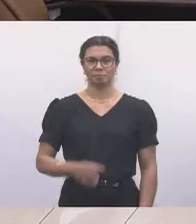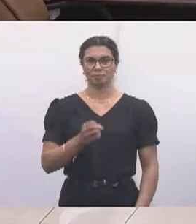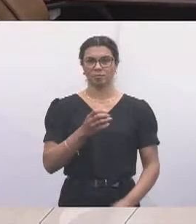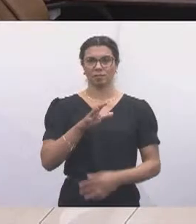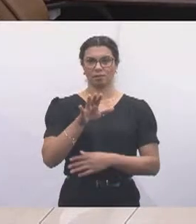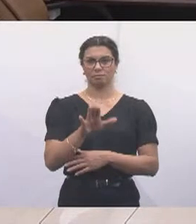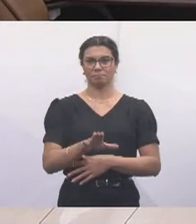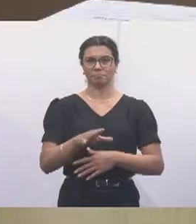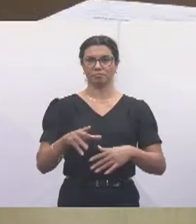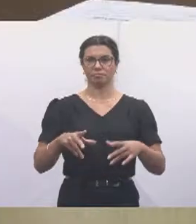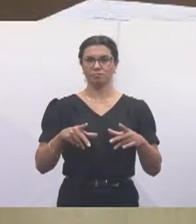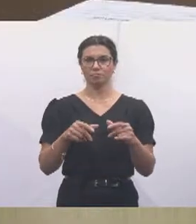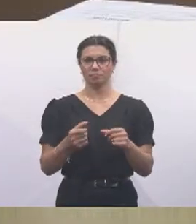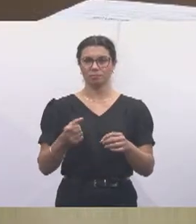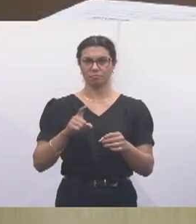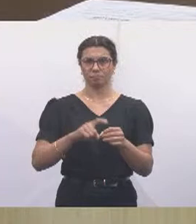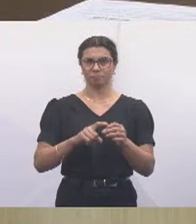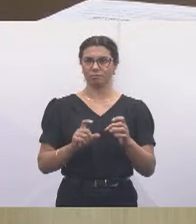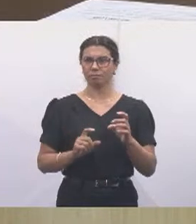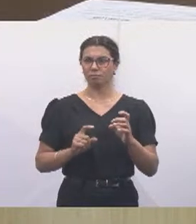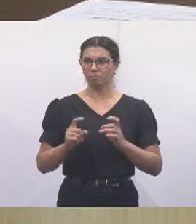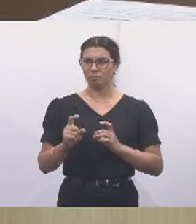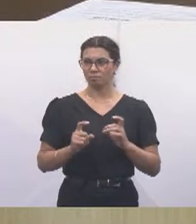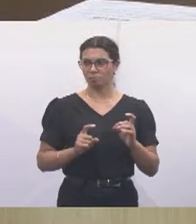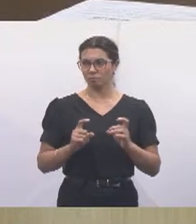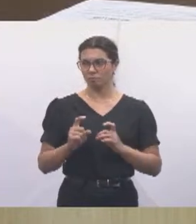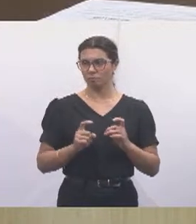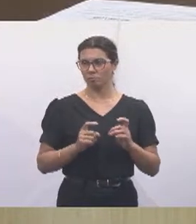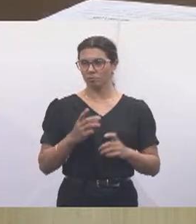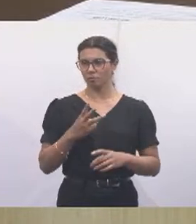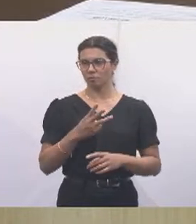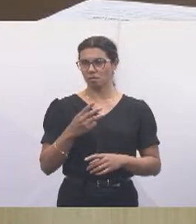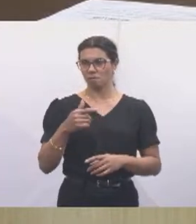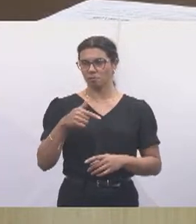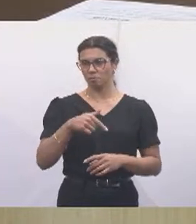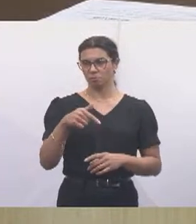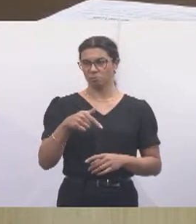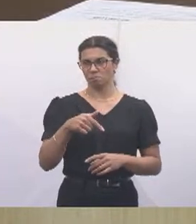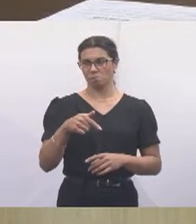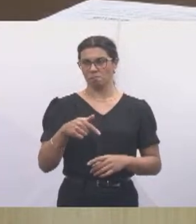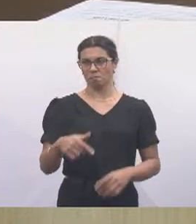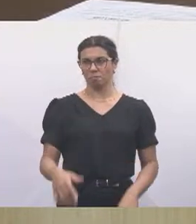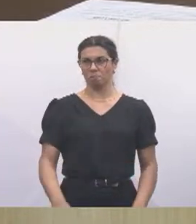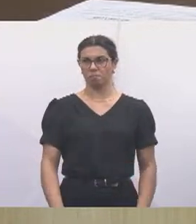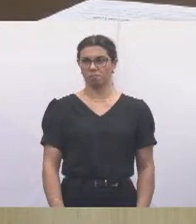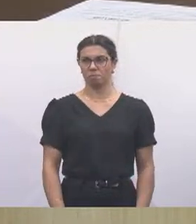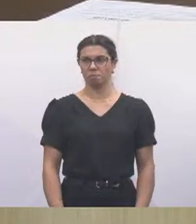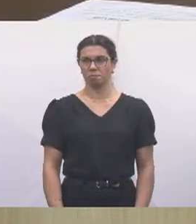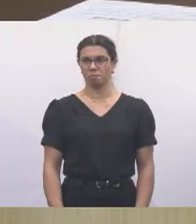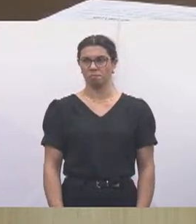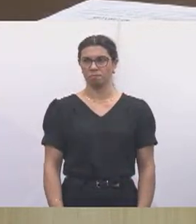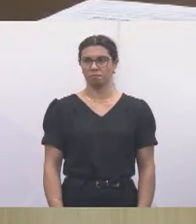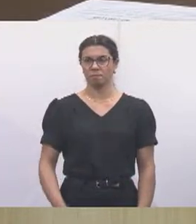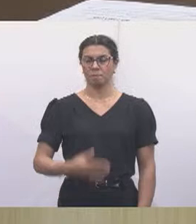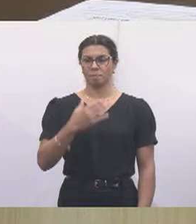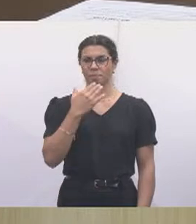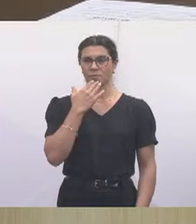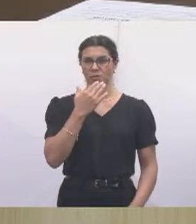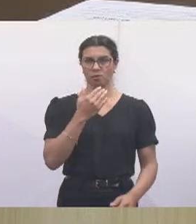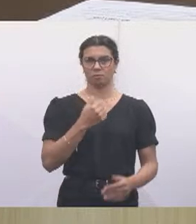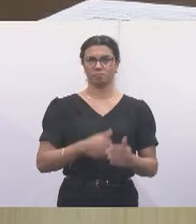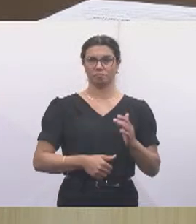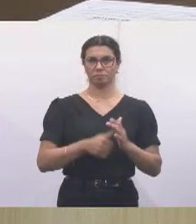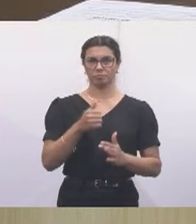Boa tarde a todos. Retomando nossa 37ª sessão ordinária, solicito então à